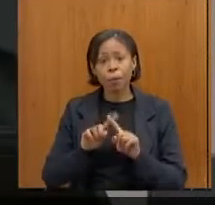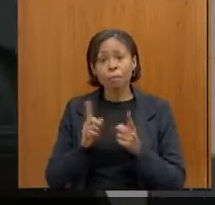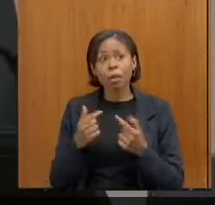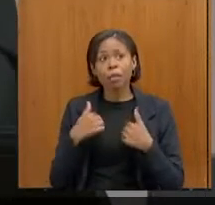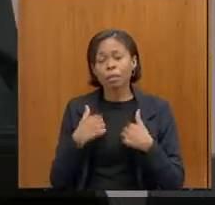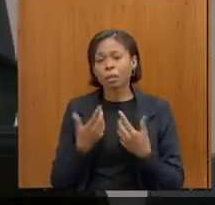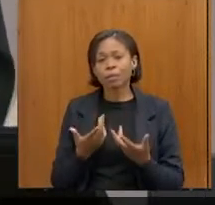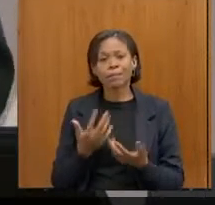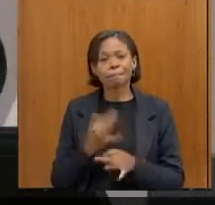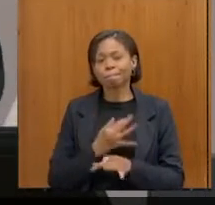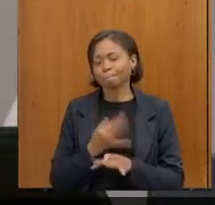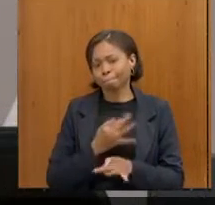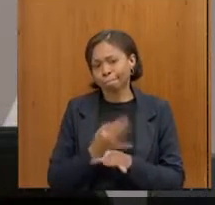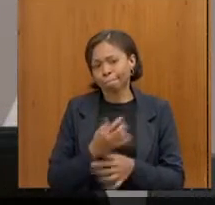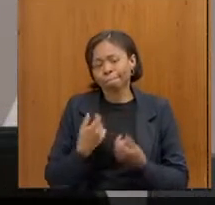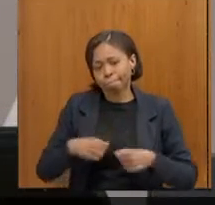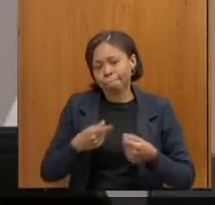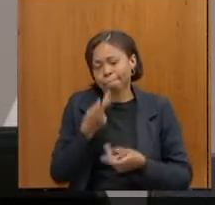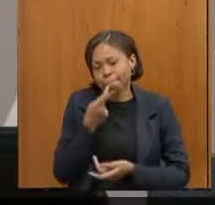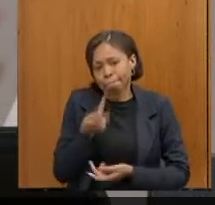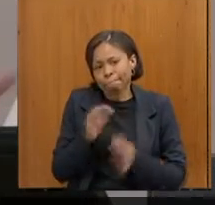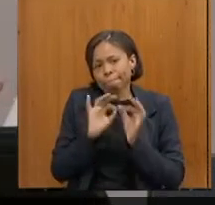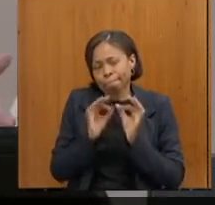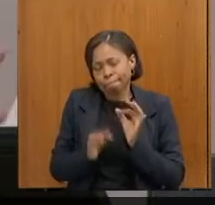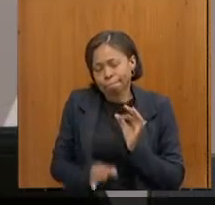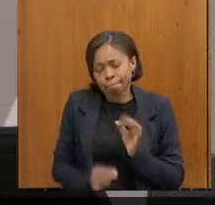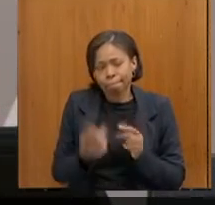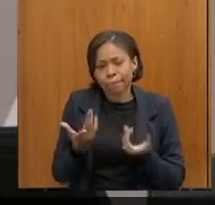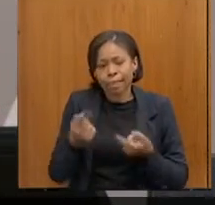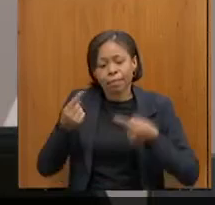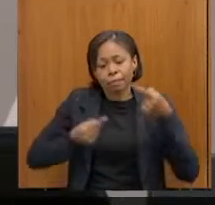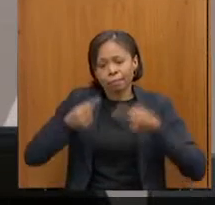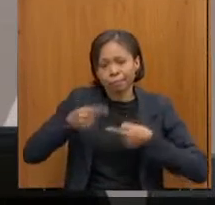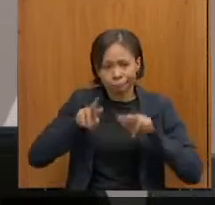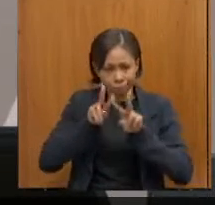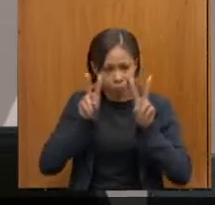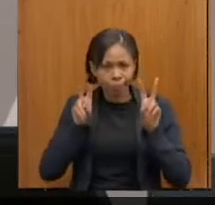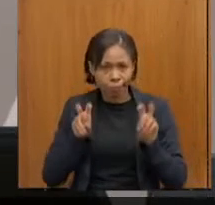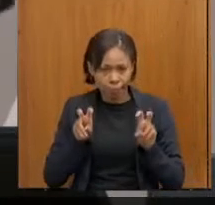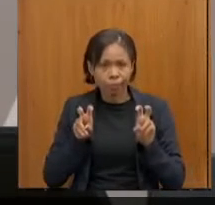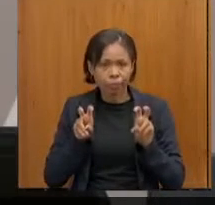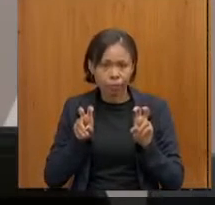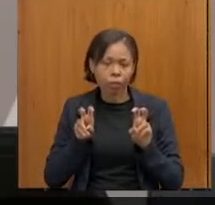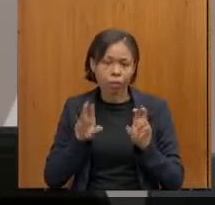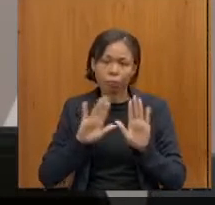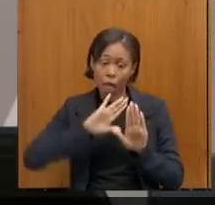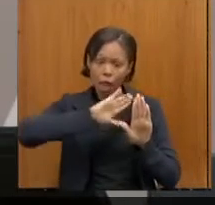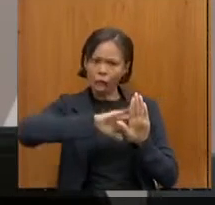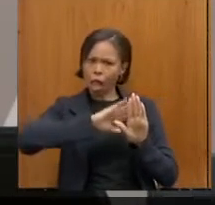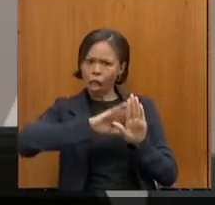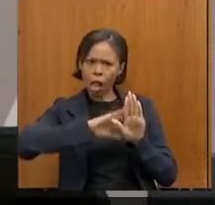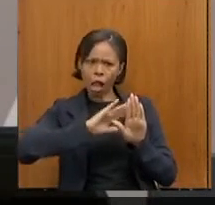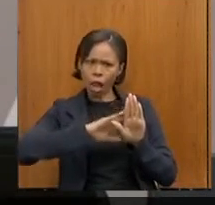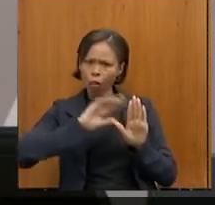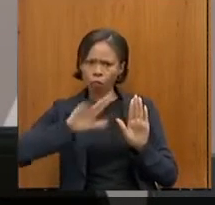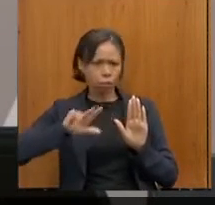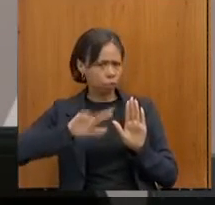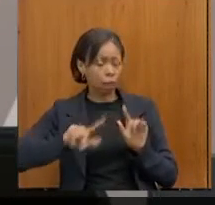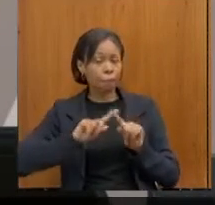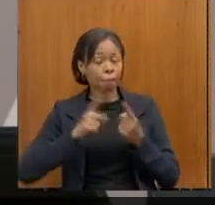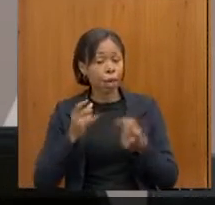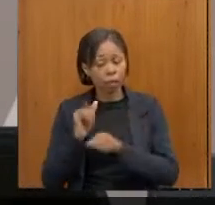acabei não resisti de colocar aqui uma discussão que me parece e não hidrológica mas